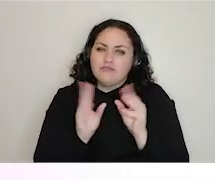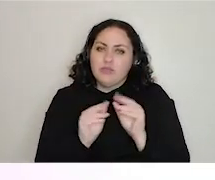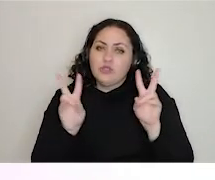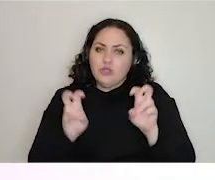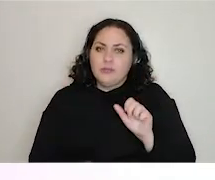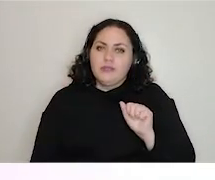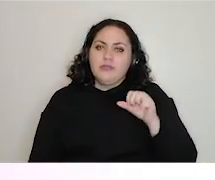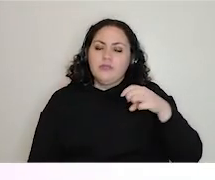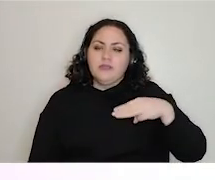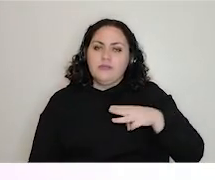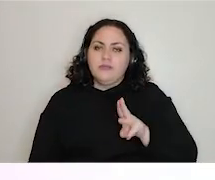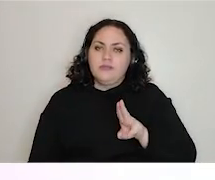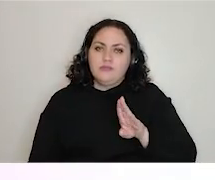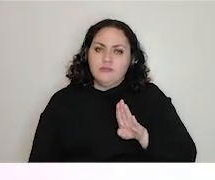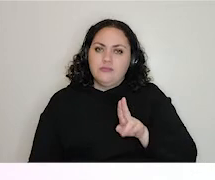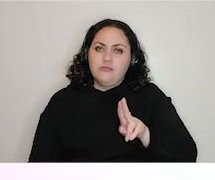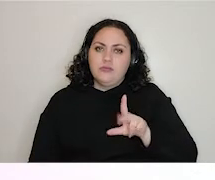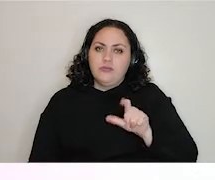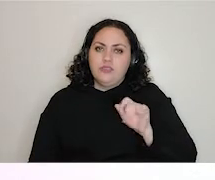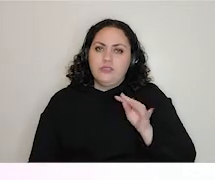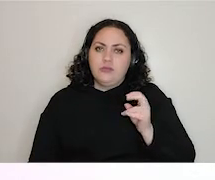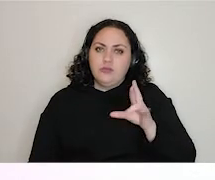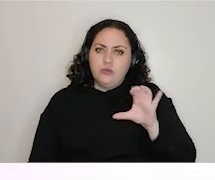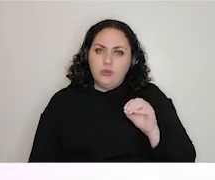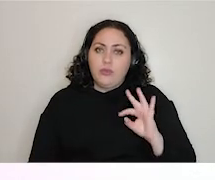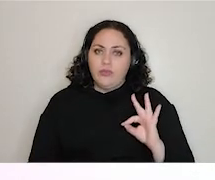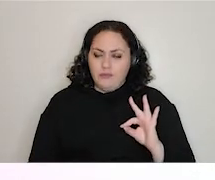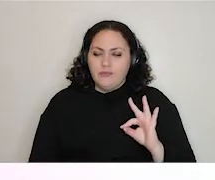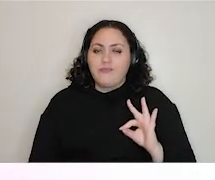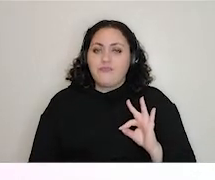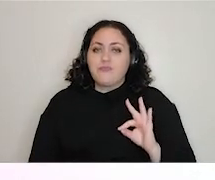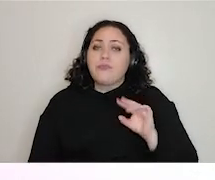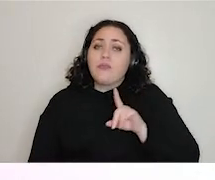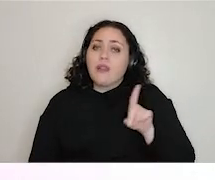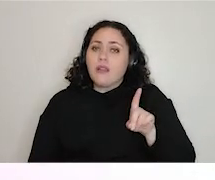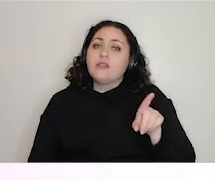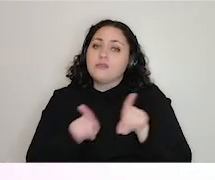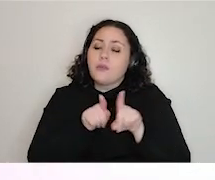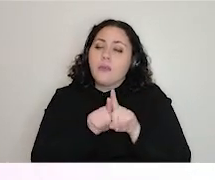né? E também o ambulatório T, ele serve de exemplo para a gente